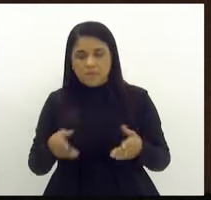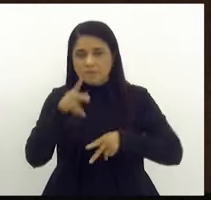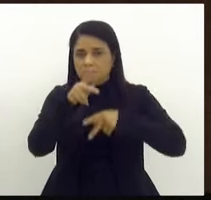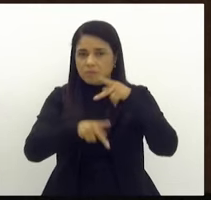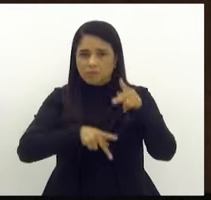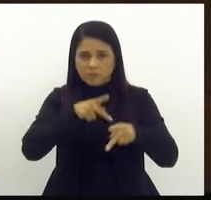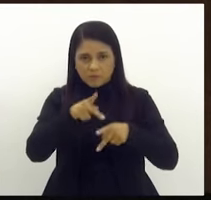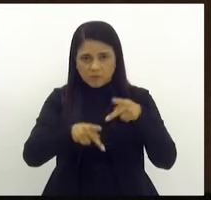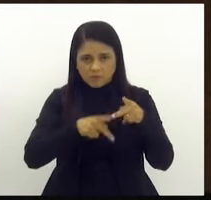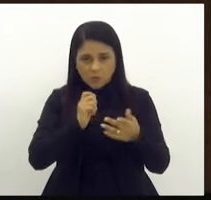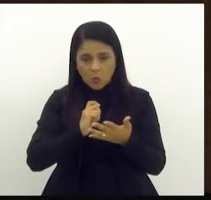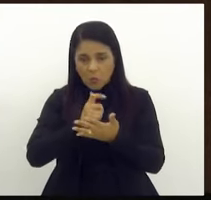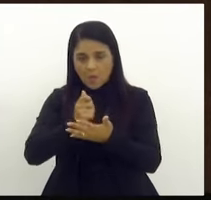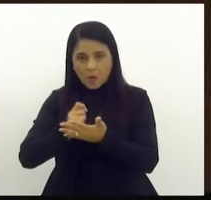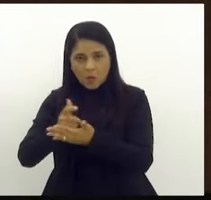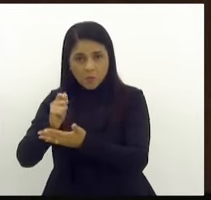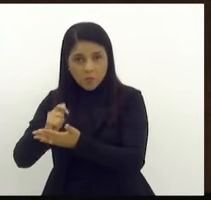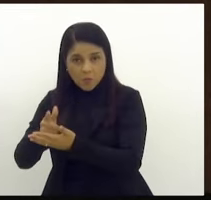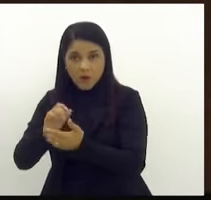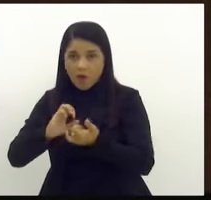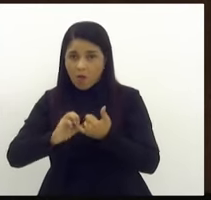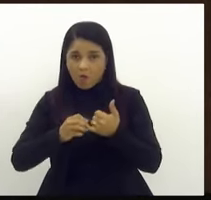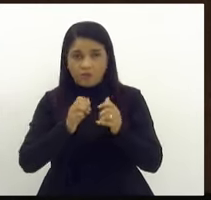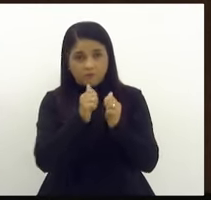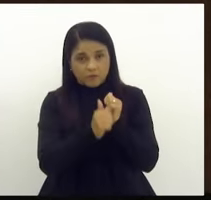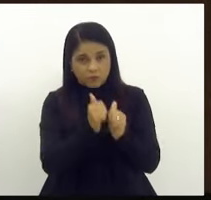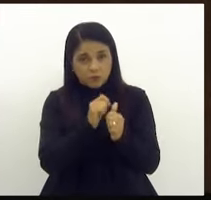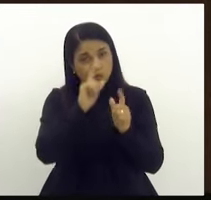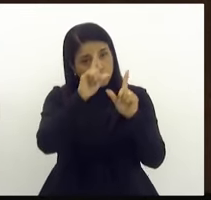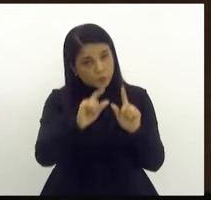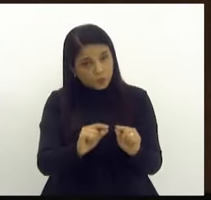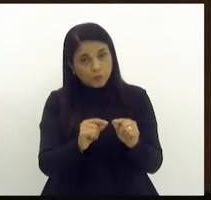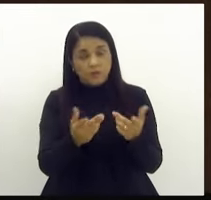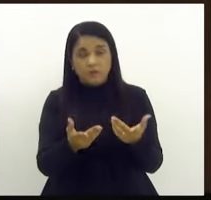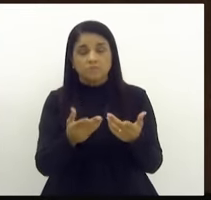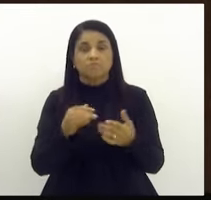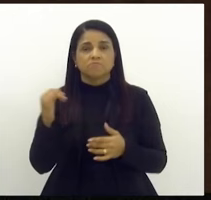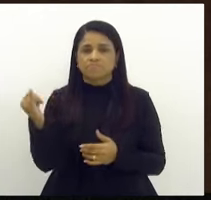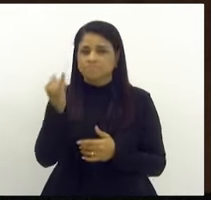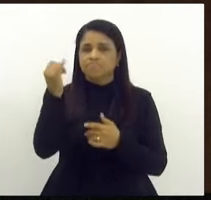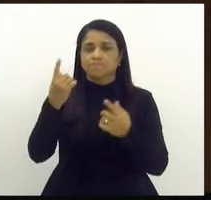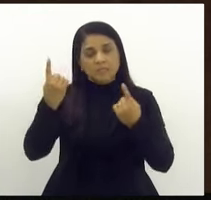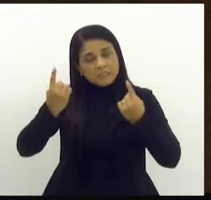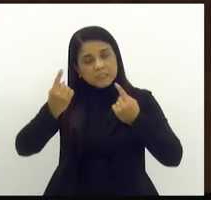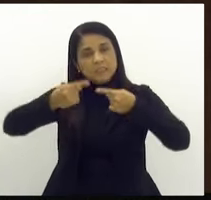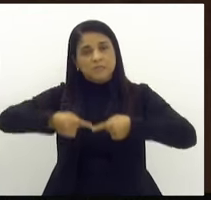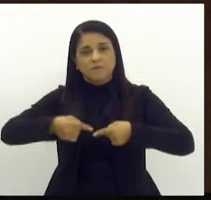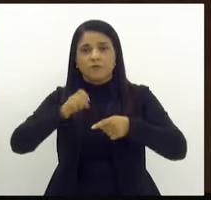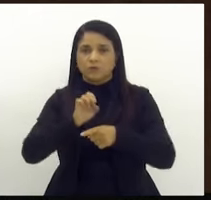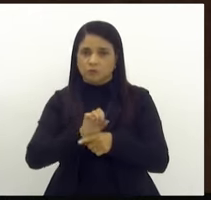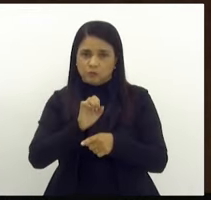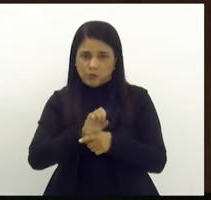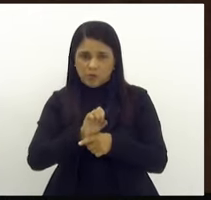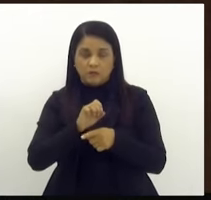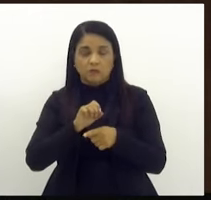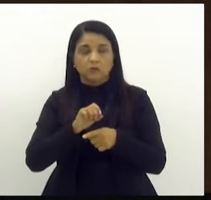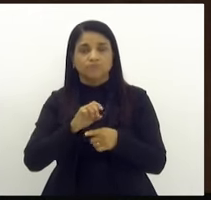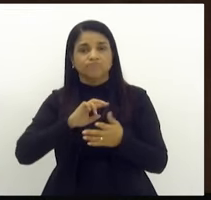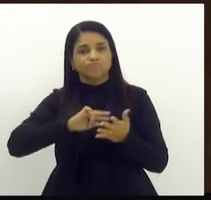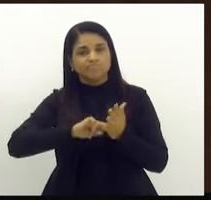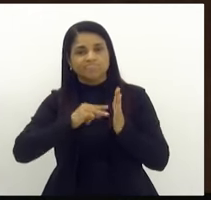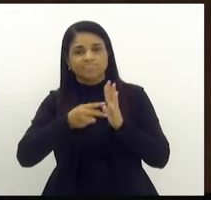isso traz diversos desafios importantes eu imagino aqui pro nosso estado principalmente no sentido da gente